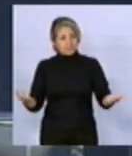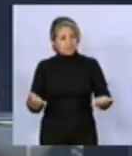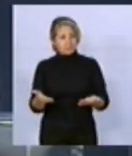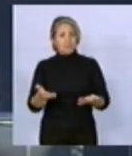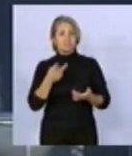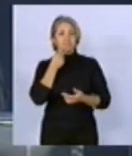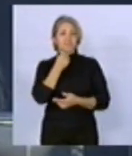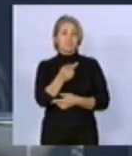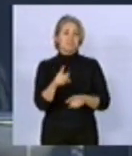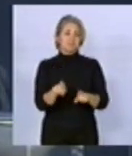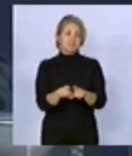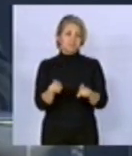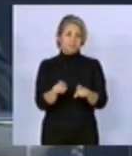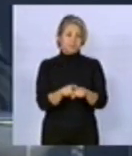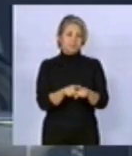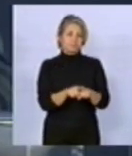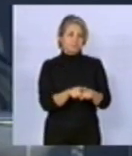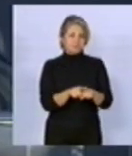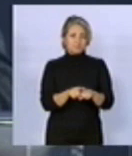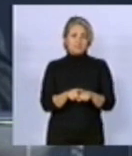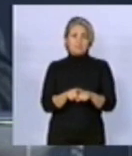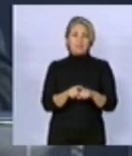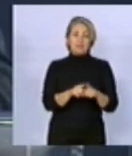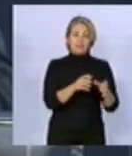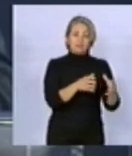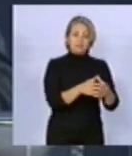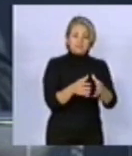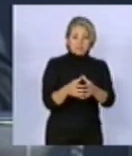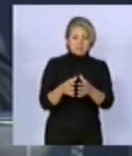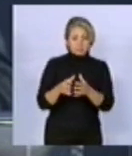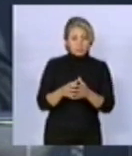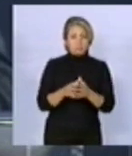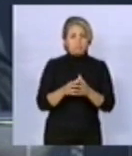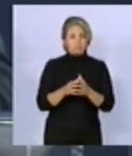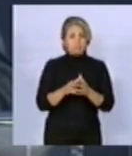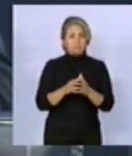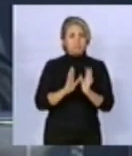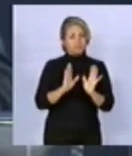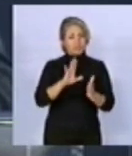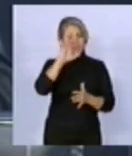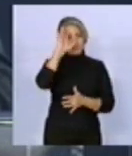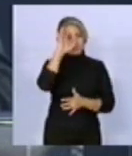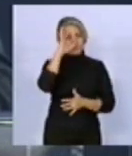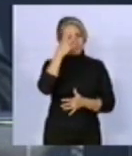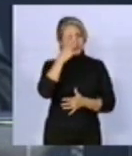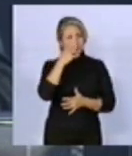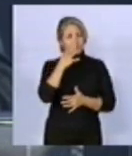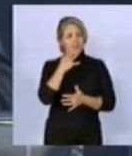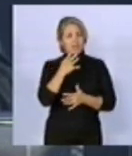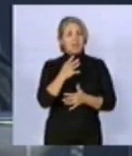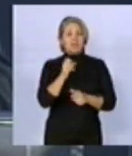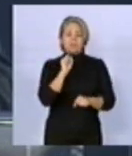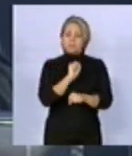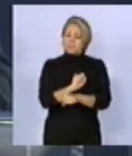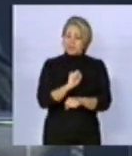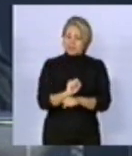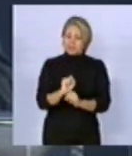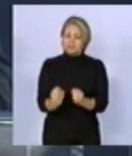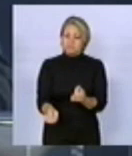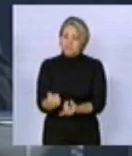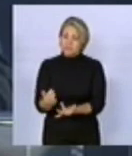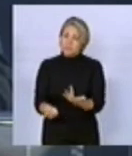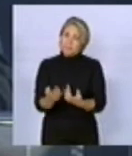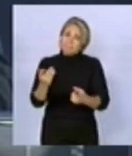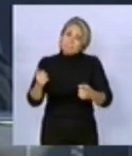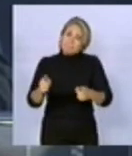gostaria de dizer que o setor está determinado a eliminar gradativamente a queima mas que